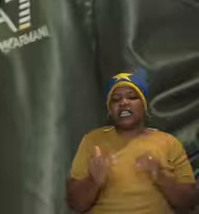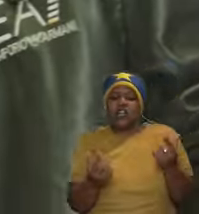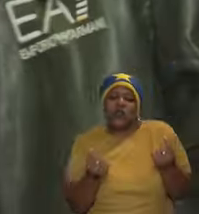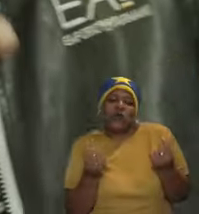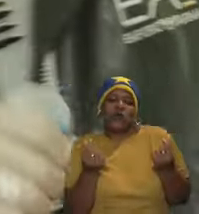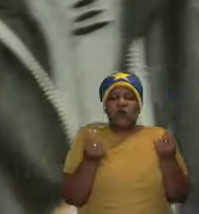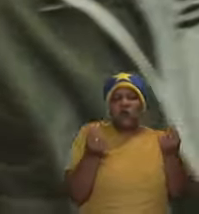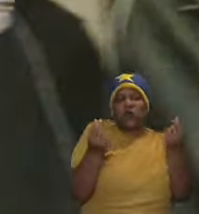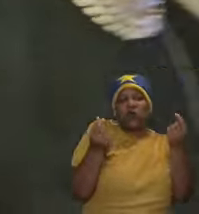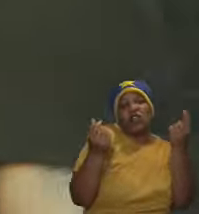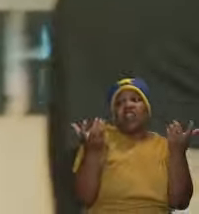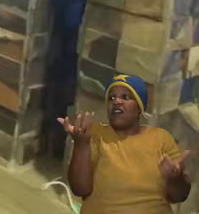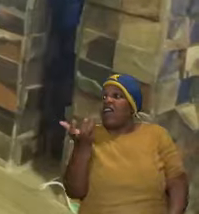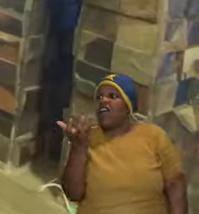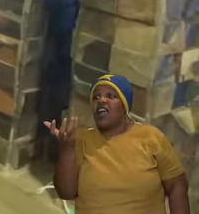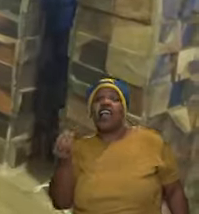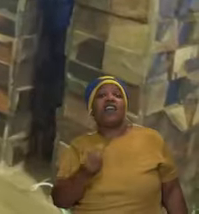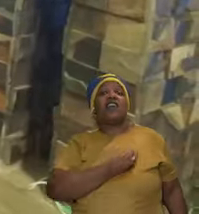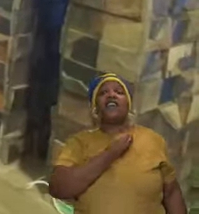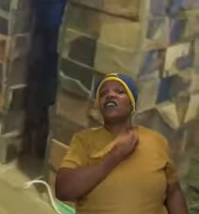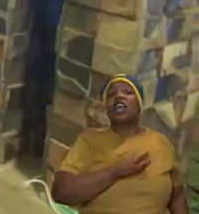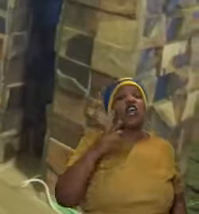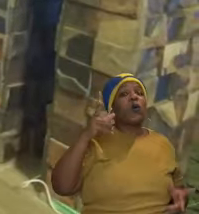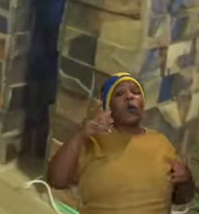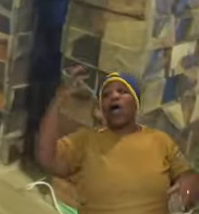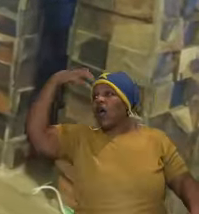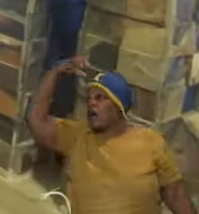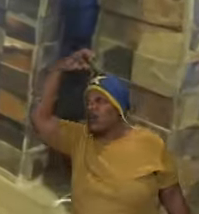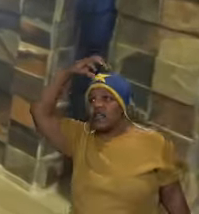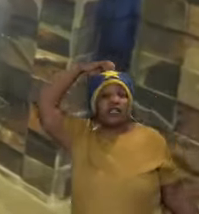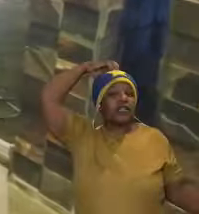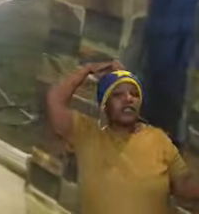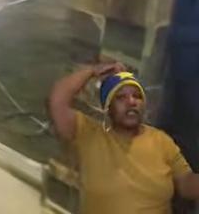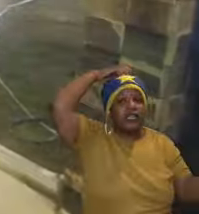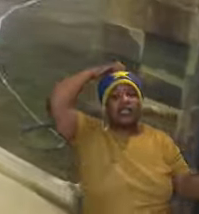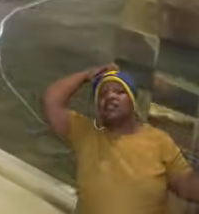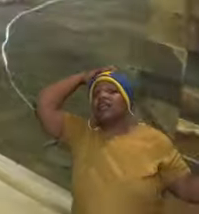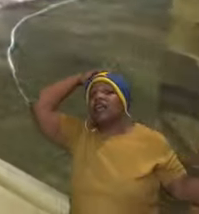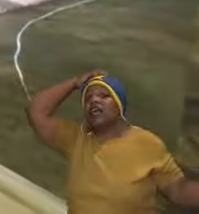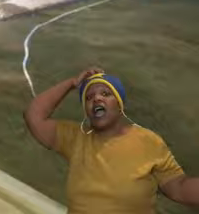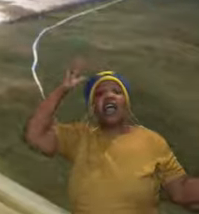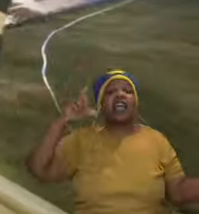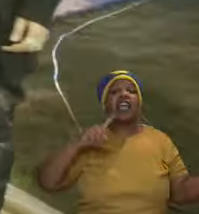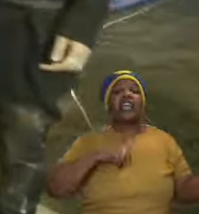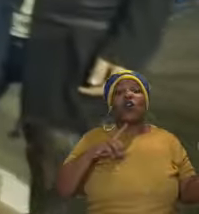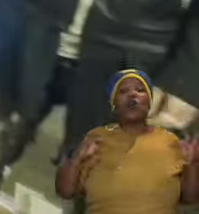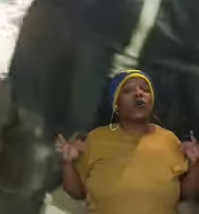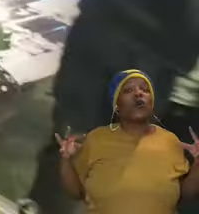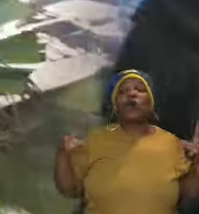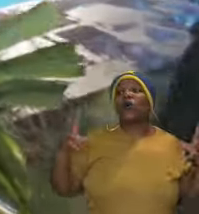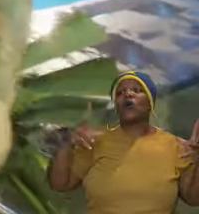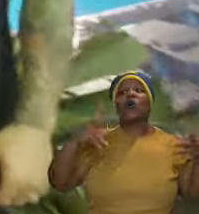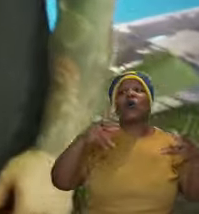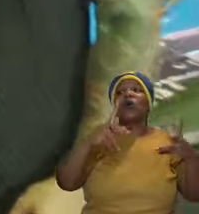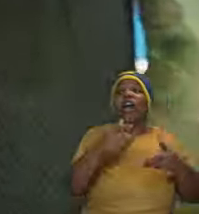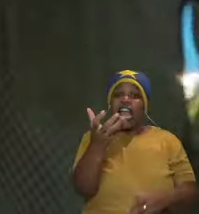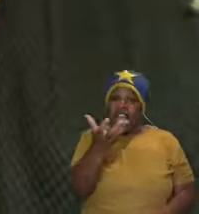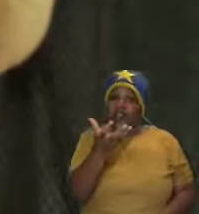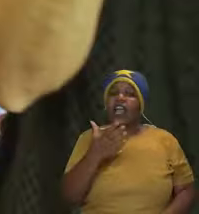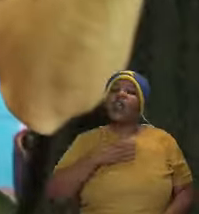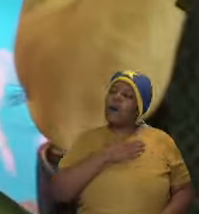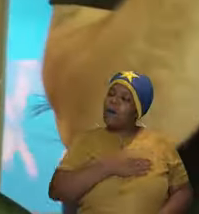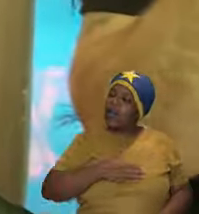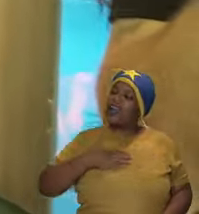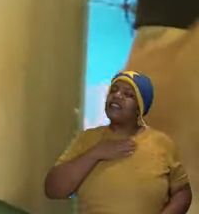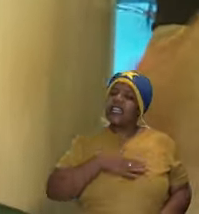dinheiro sempre. Quero viver como vive os reis do bairro inteiro. Quero prazer